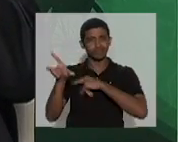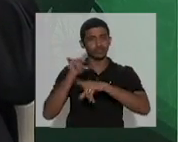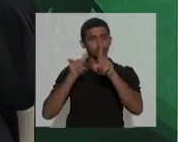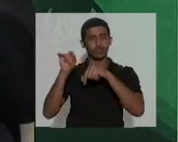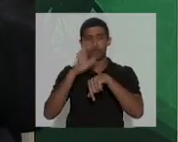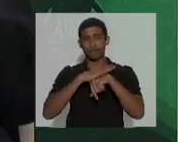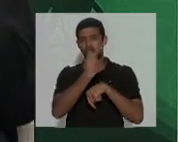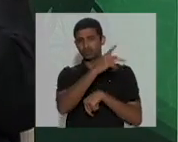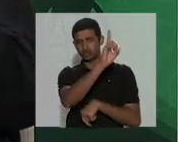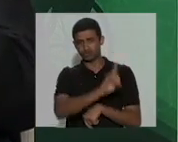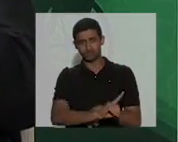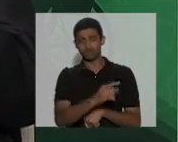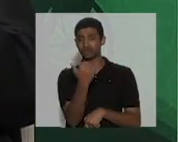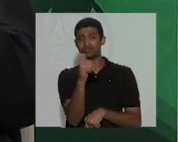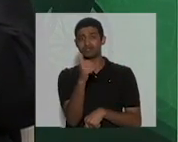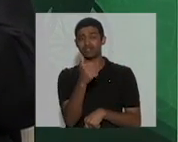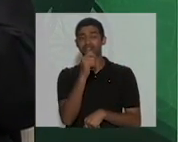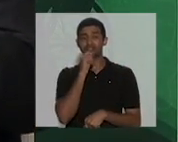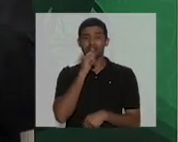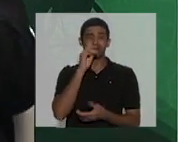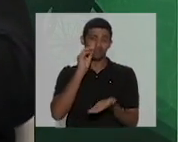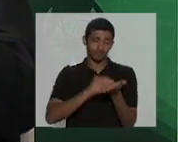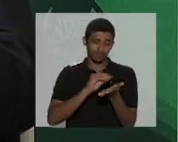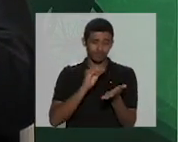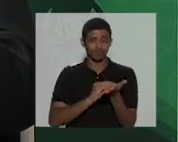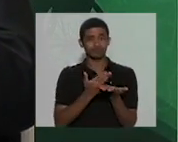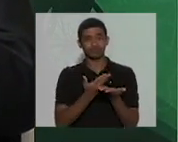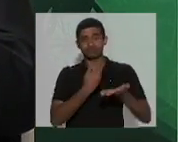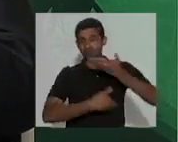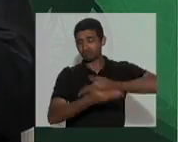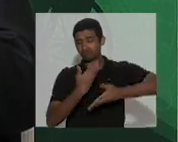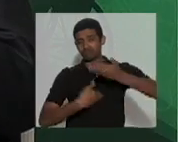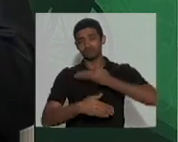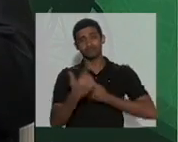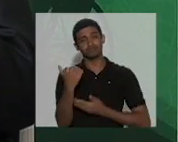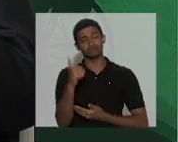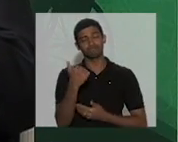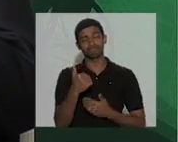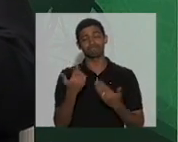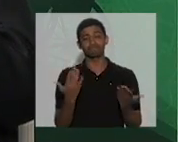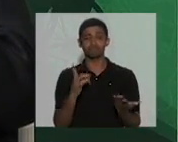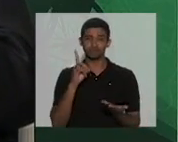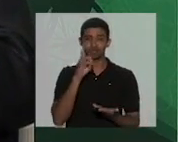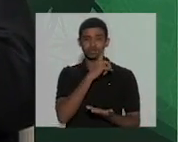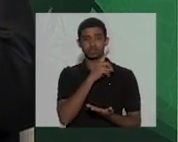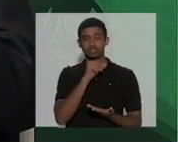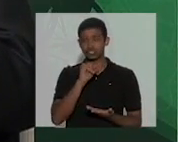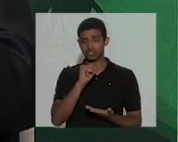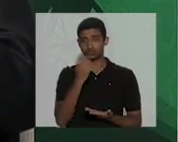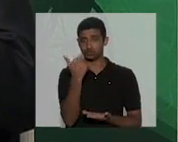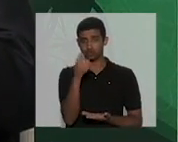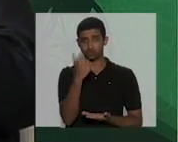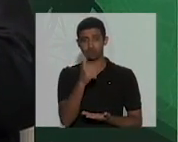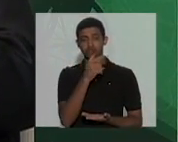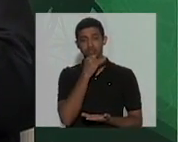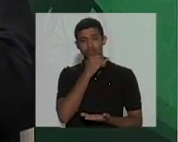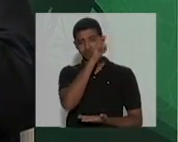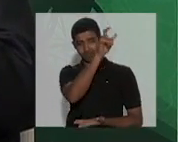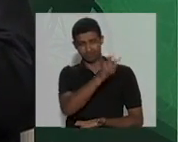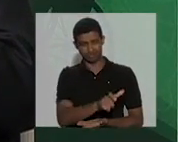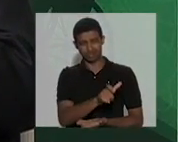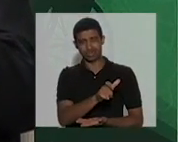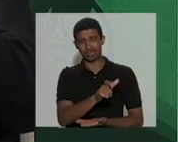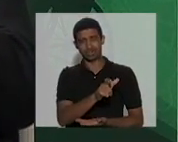processo esportivo não se sentem representadas. Elas não participam do processo. Então, se você não tiver